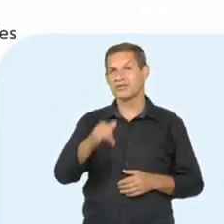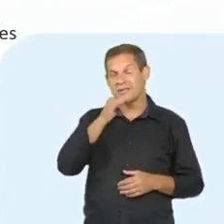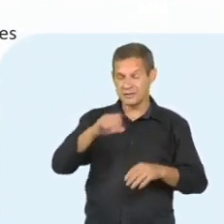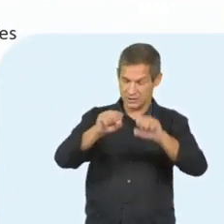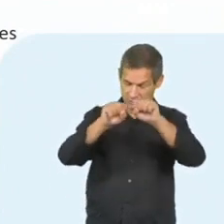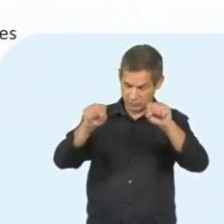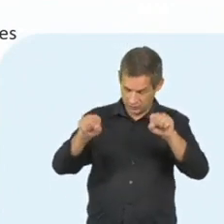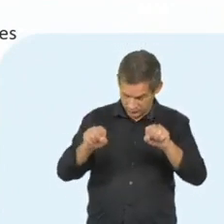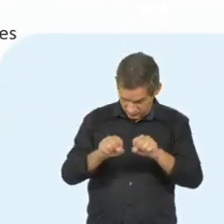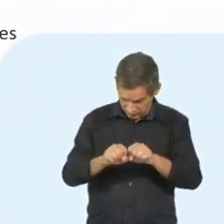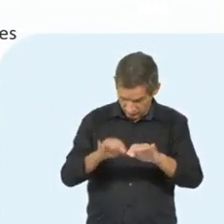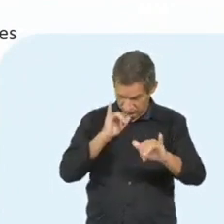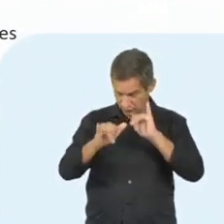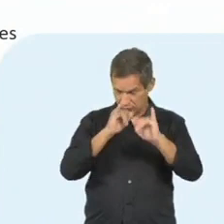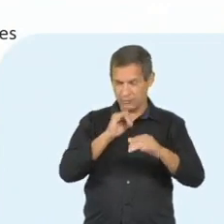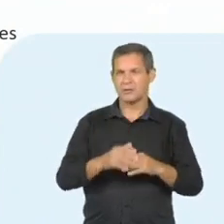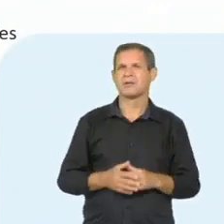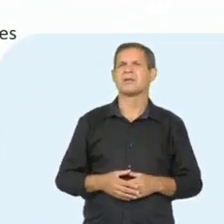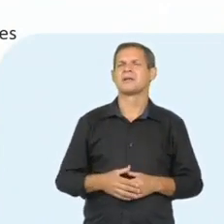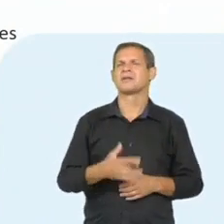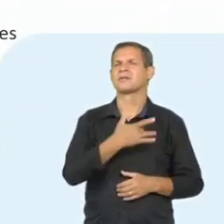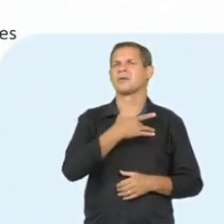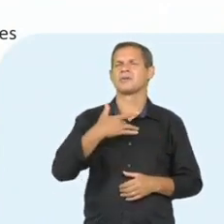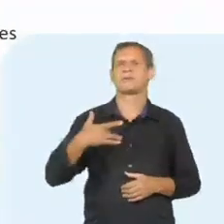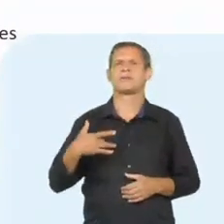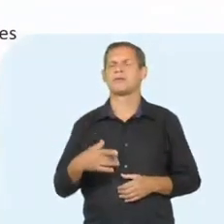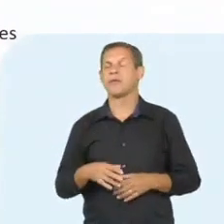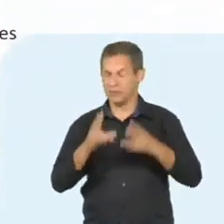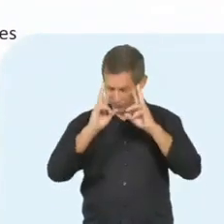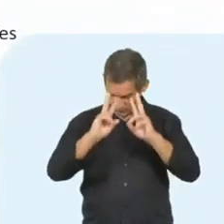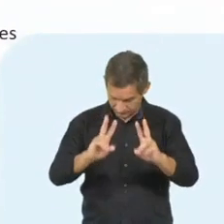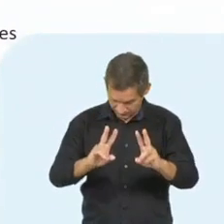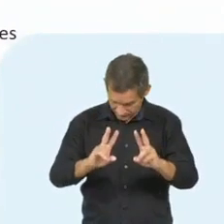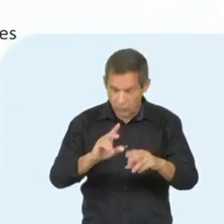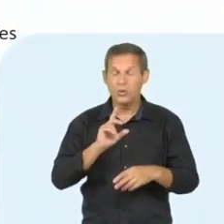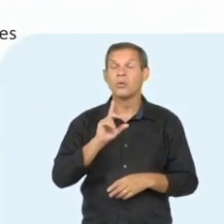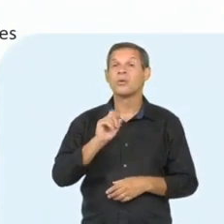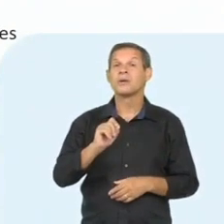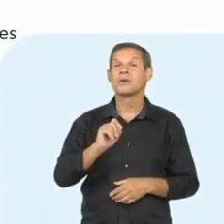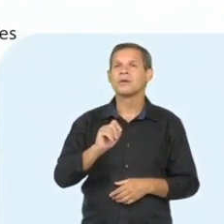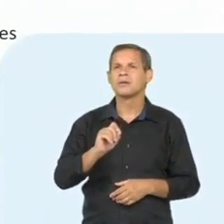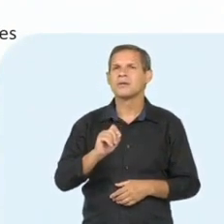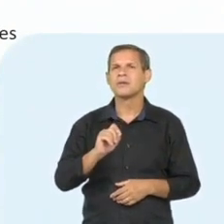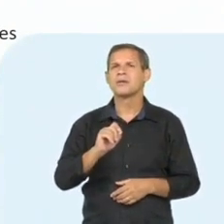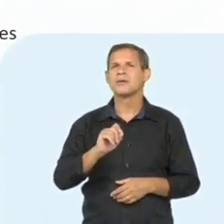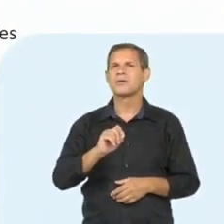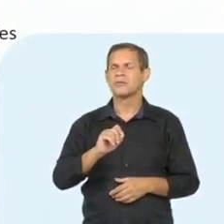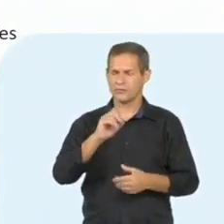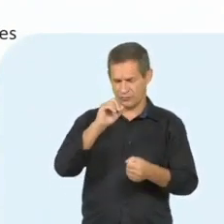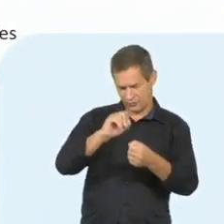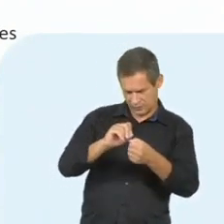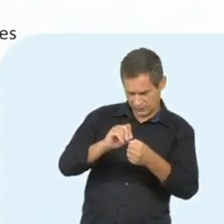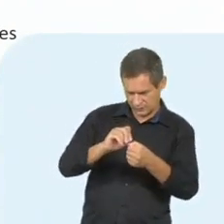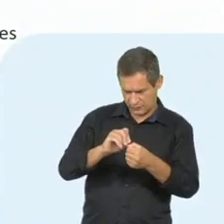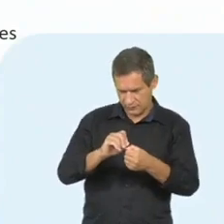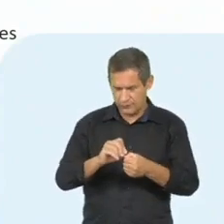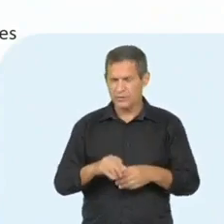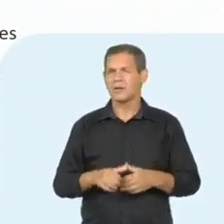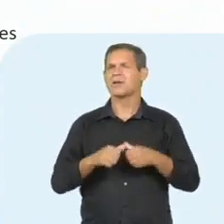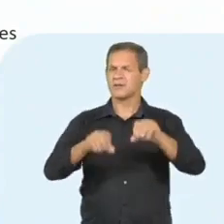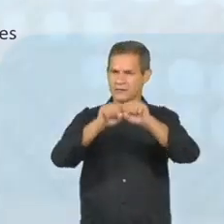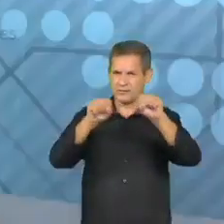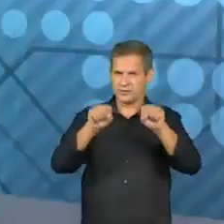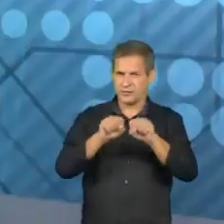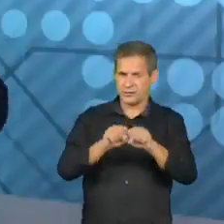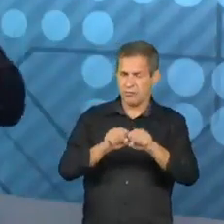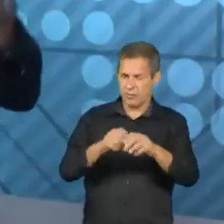dos sistemas de informação em saúde. Então, veja o que eles realizarão. Eles vão